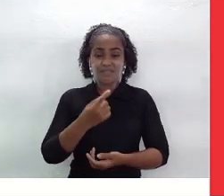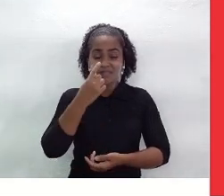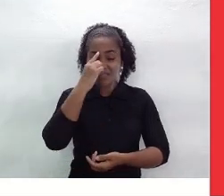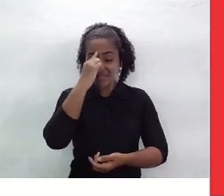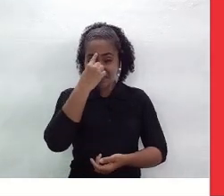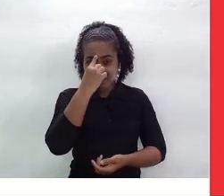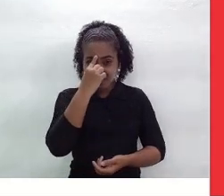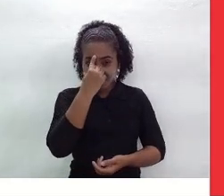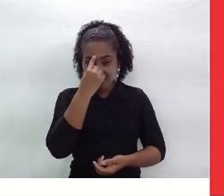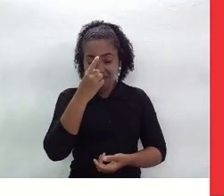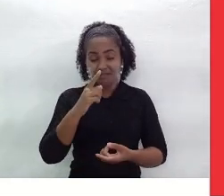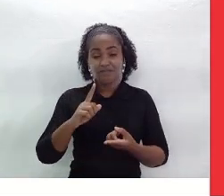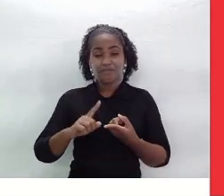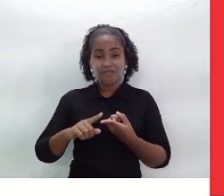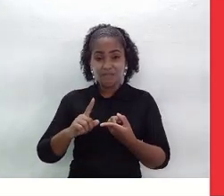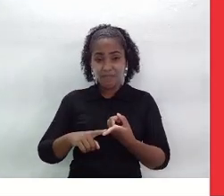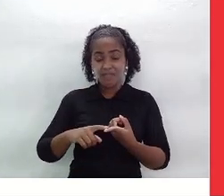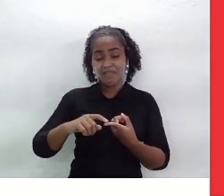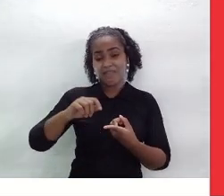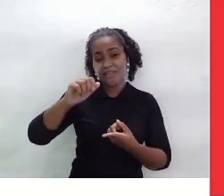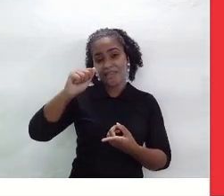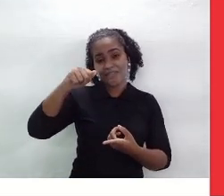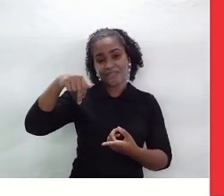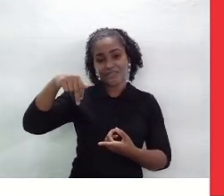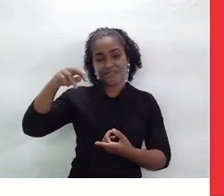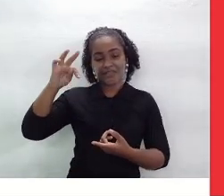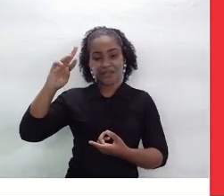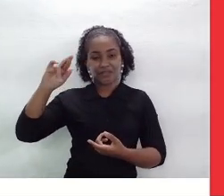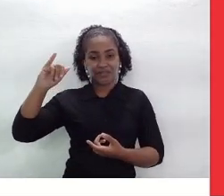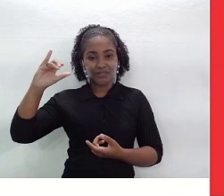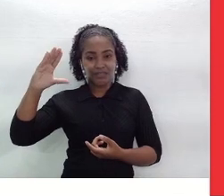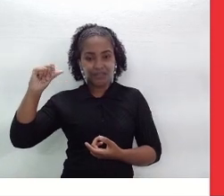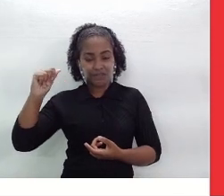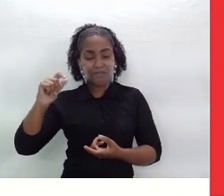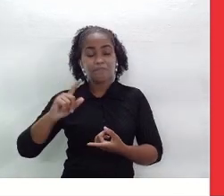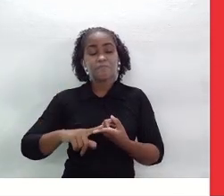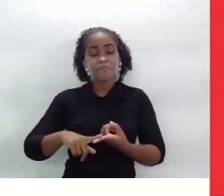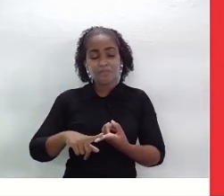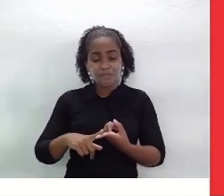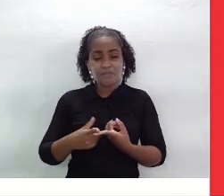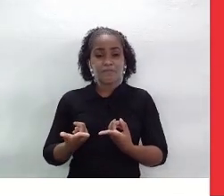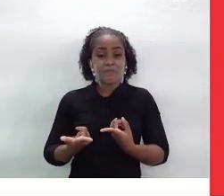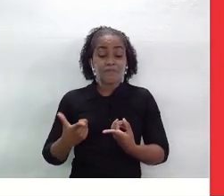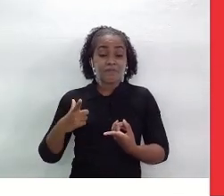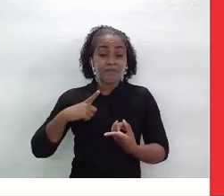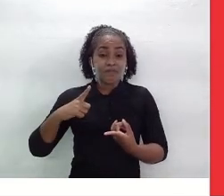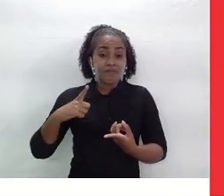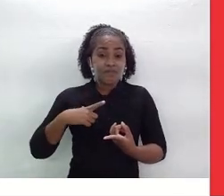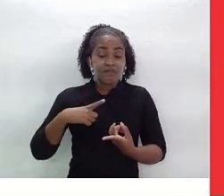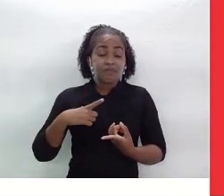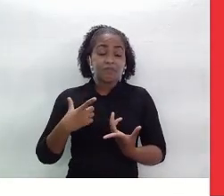e Antártida, entre outros lugares. Ou seja, quando fala